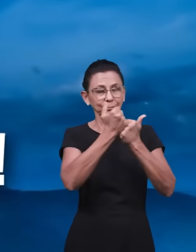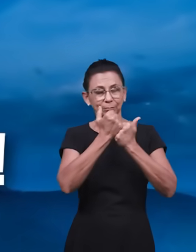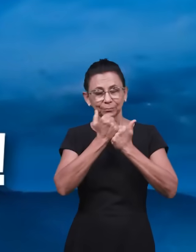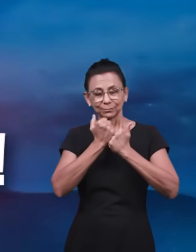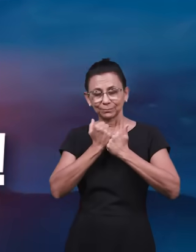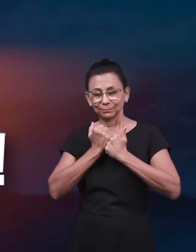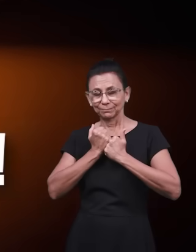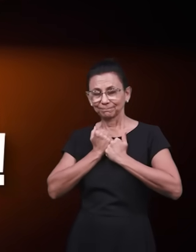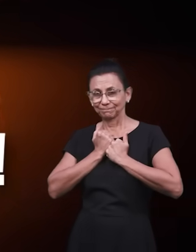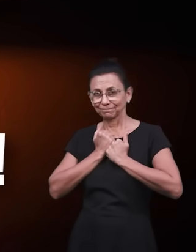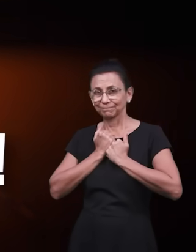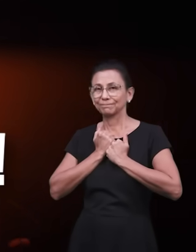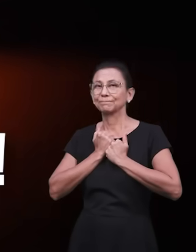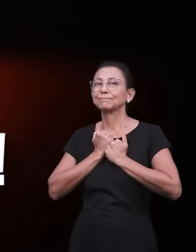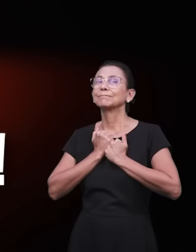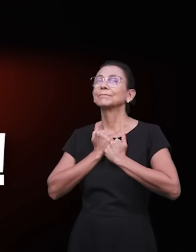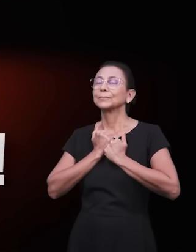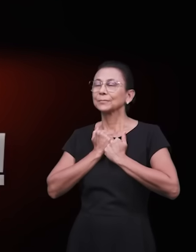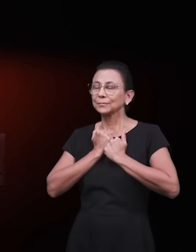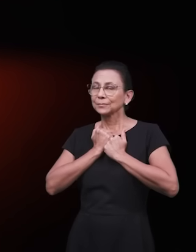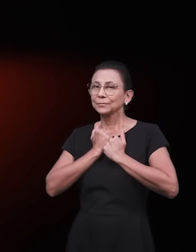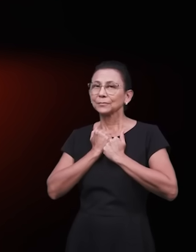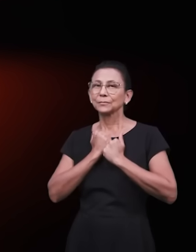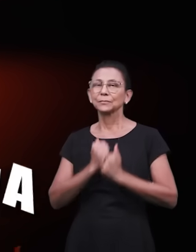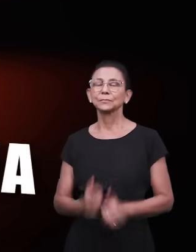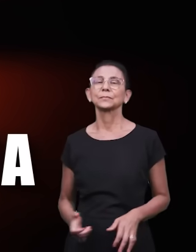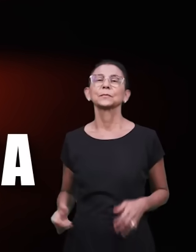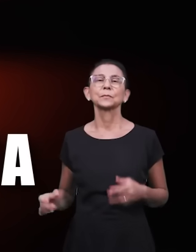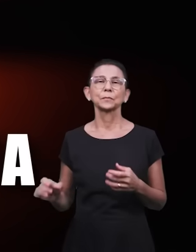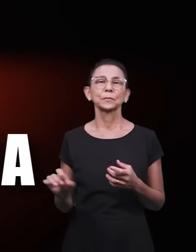livraste do Senhor.